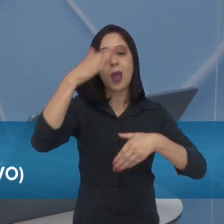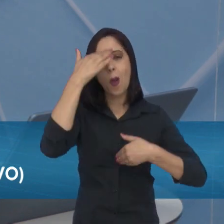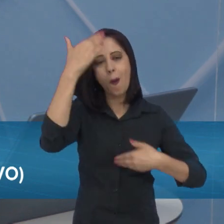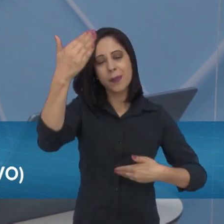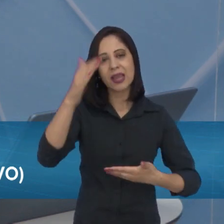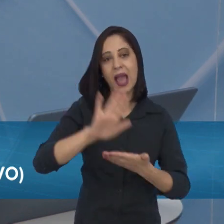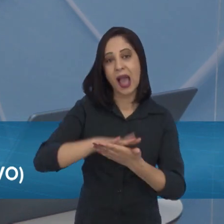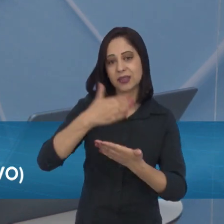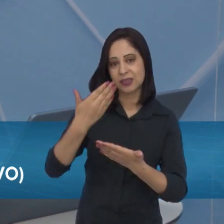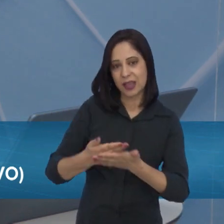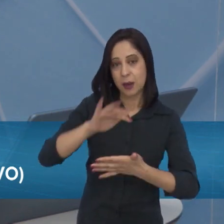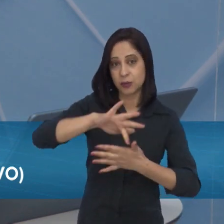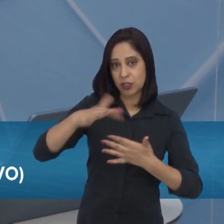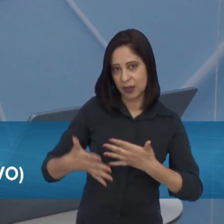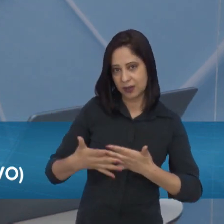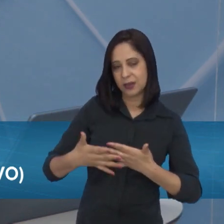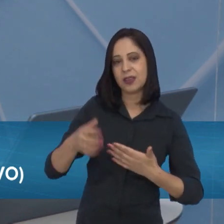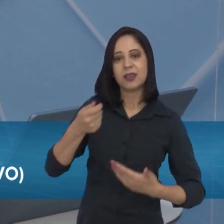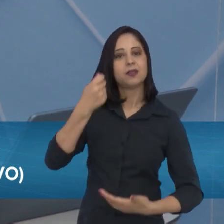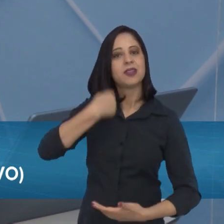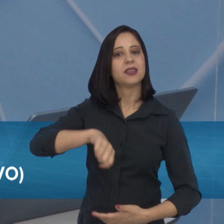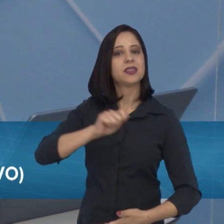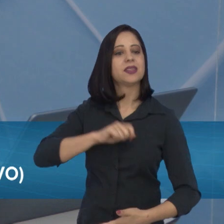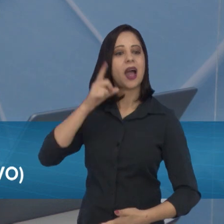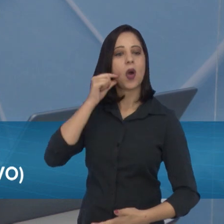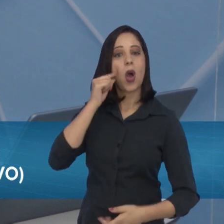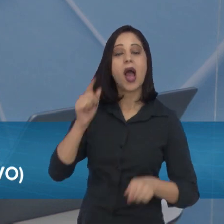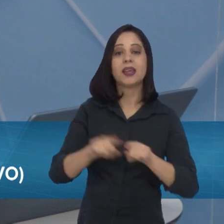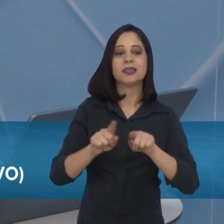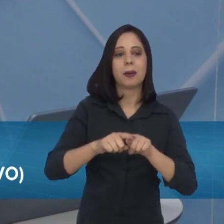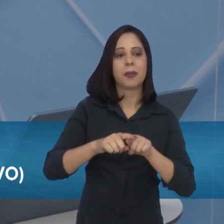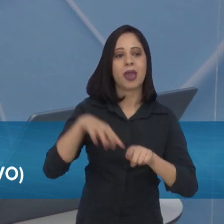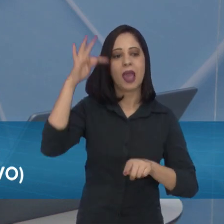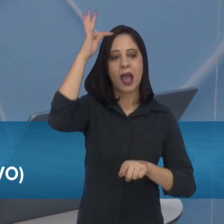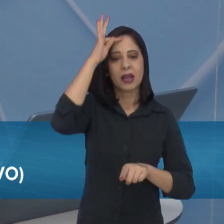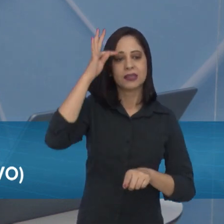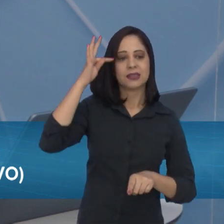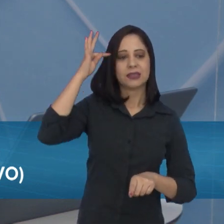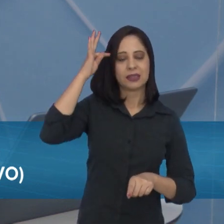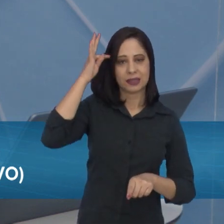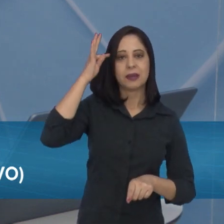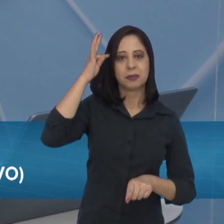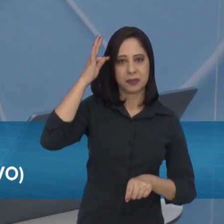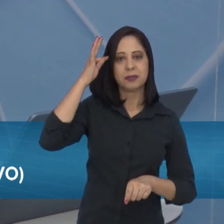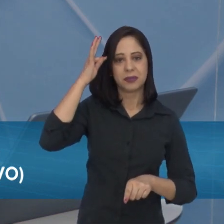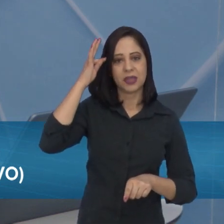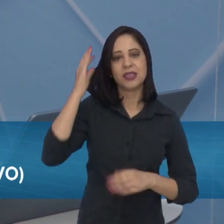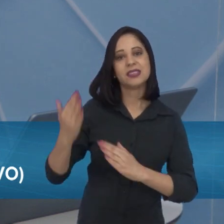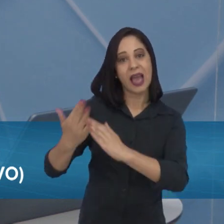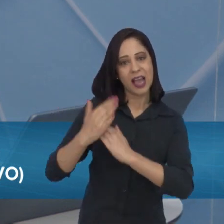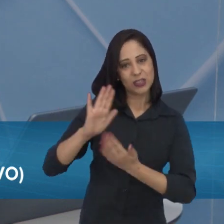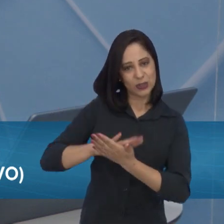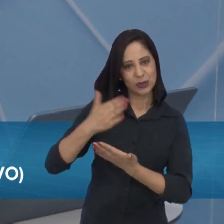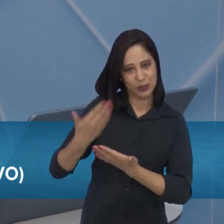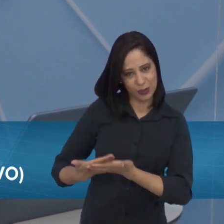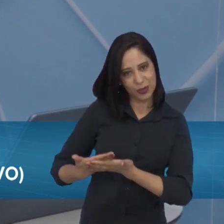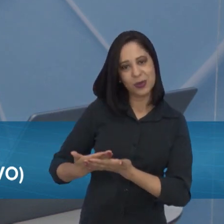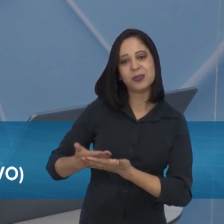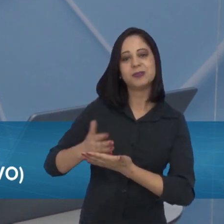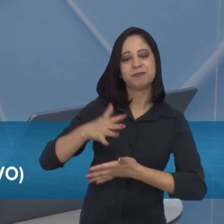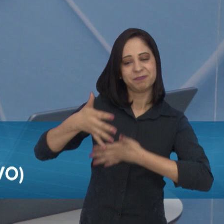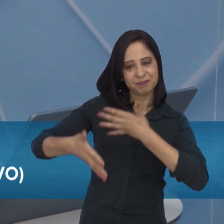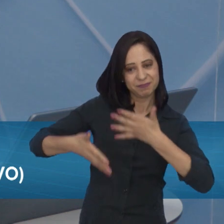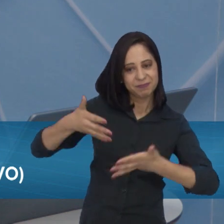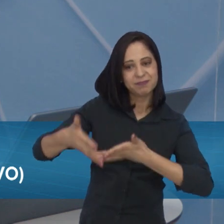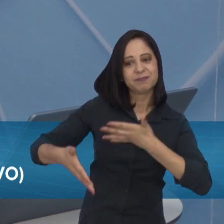Ana Furtado e também a Tamires Caetano, que esteve com a gente no segundo bloco. Aqui elas são intérpretes de Libras, é a